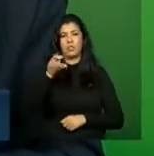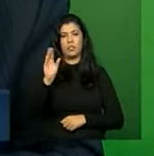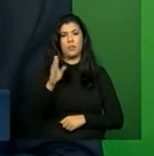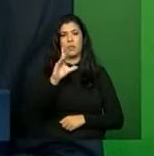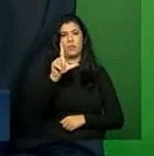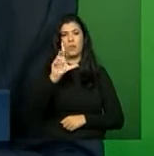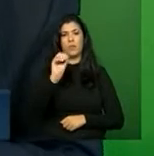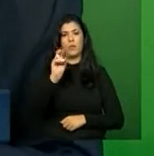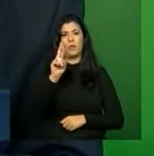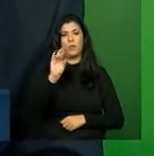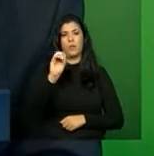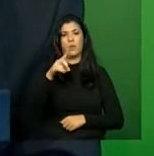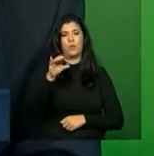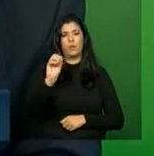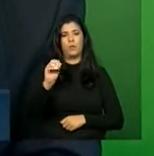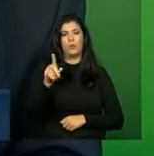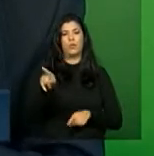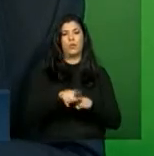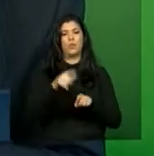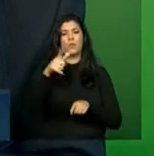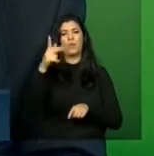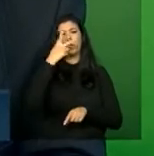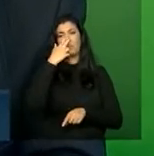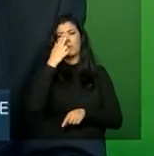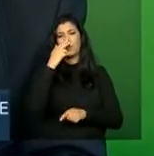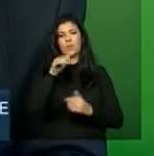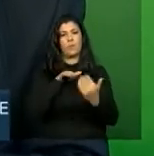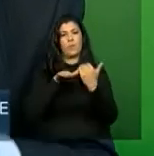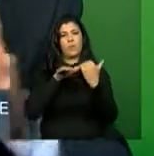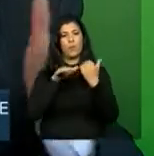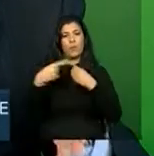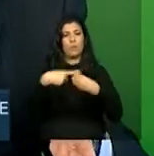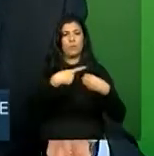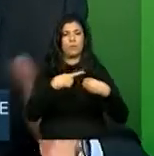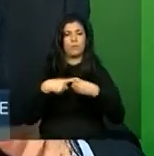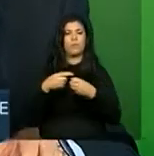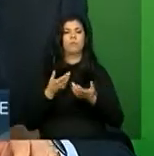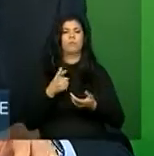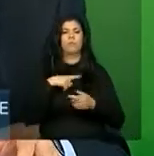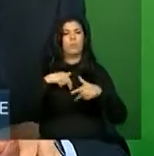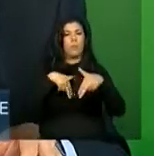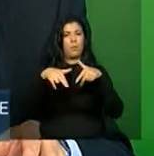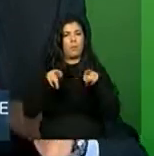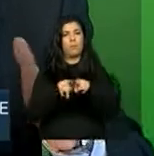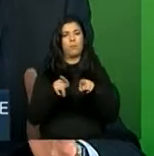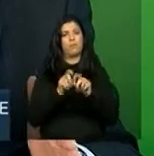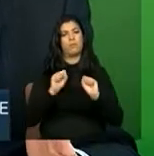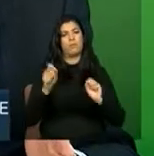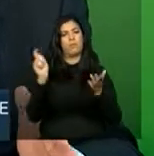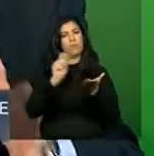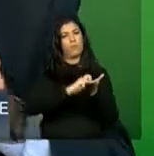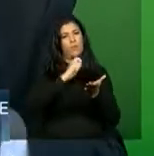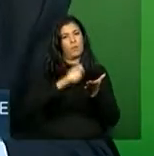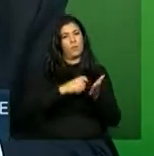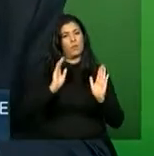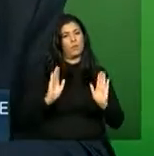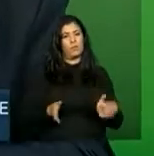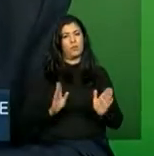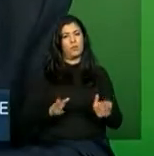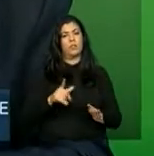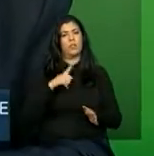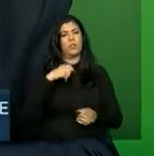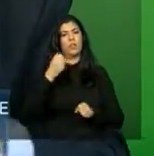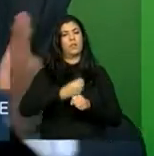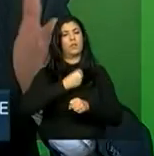em parece que são todas de mobilidade urbana essa de mobilidade urbana o que foi possível assinar neste momento